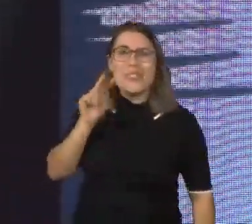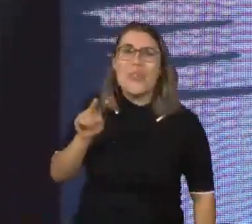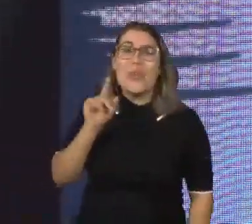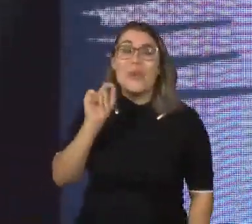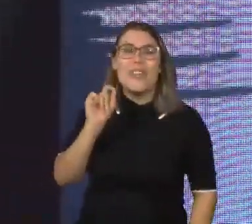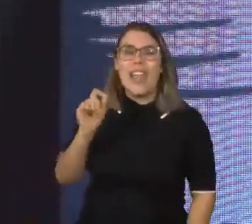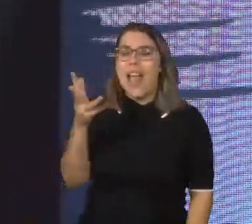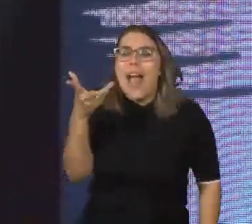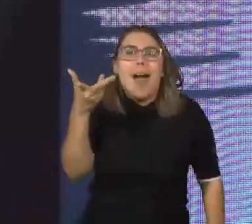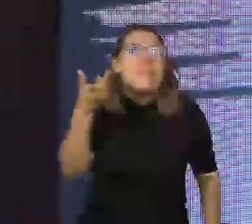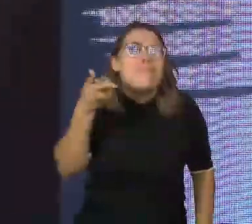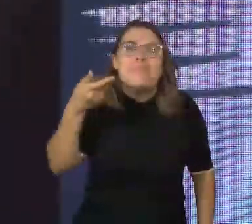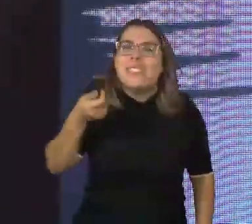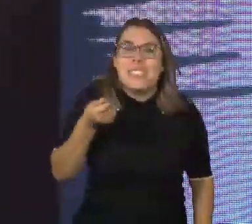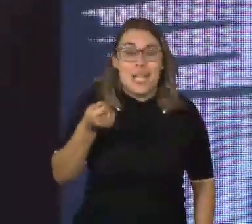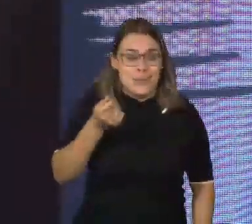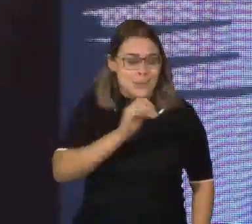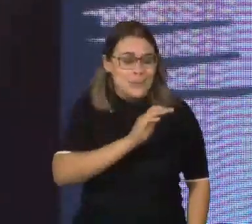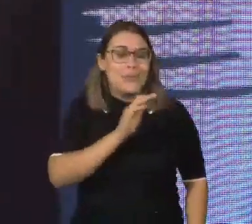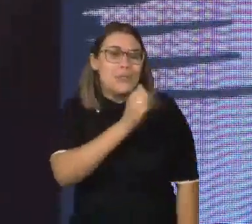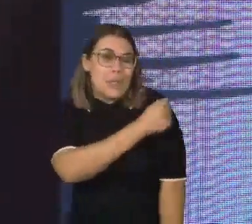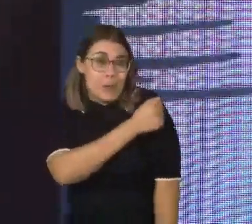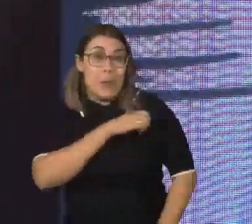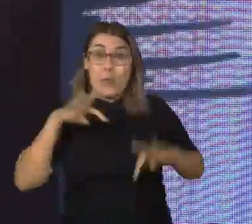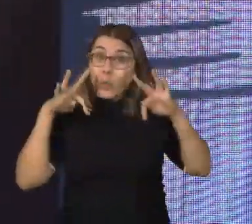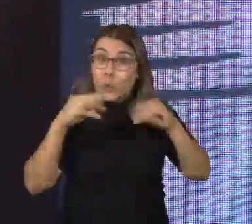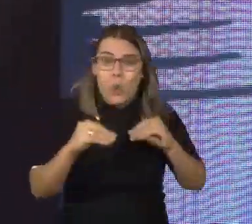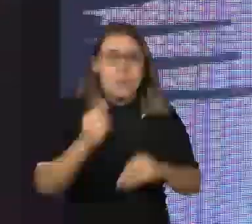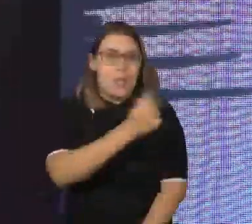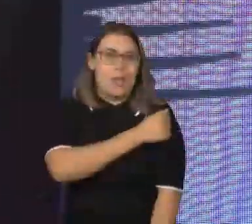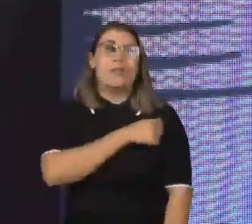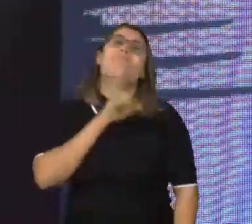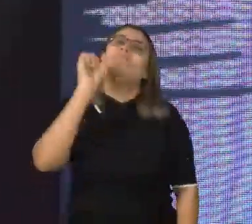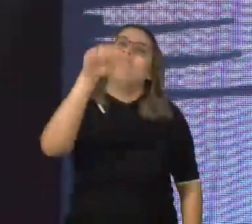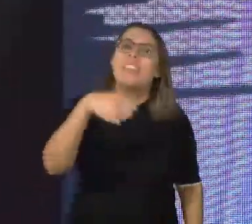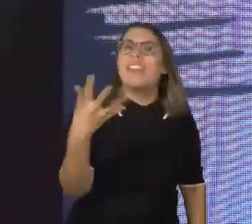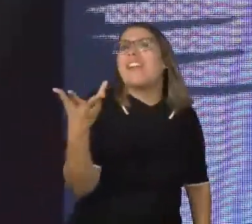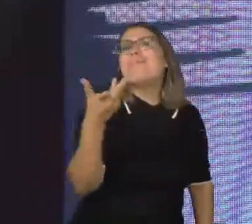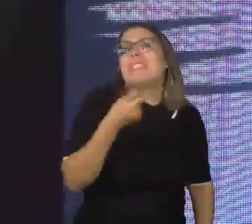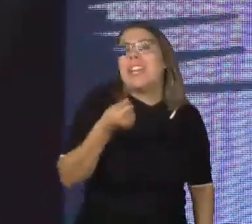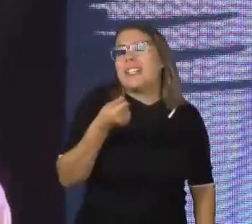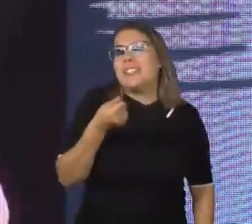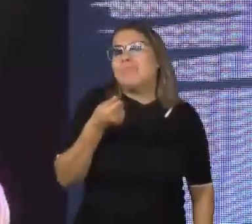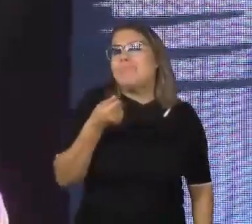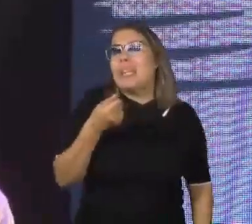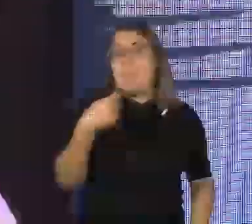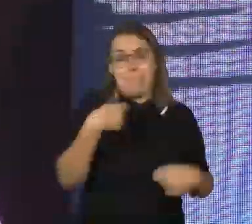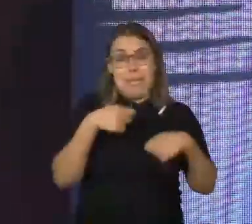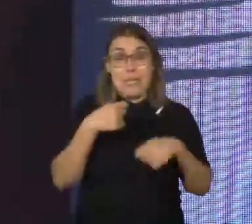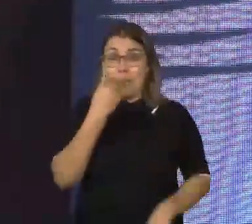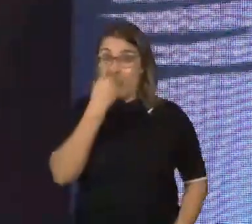as habilidades de nossos alunos. Pois todos os alunos têm habilidades. E eles só precisam de uma